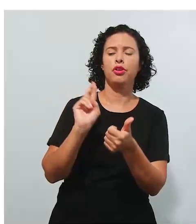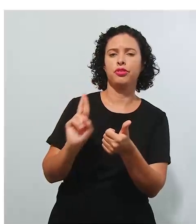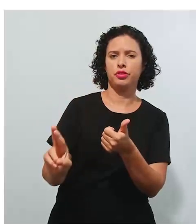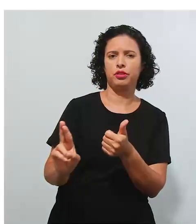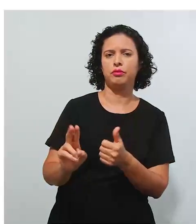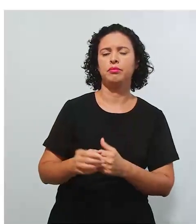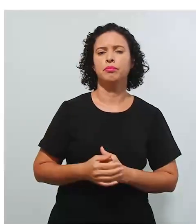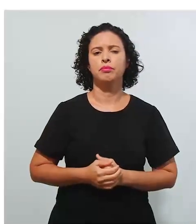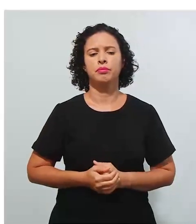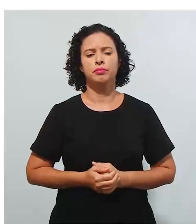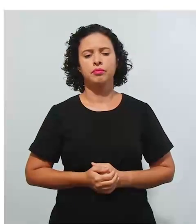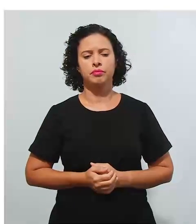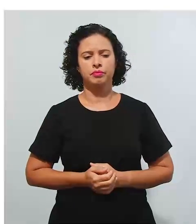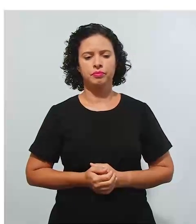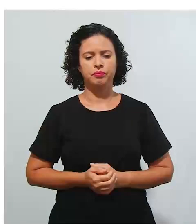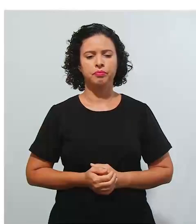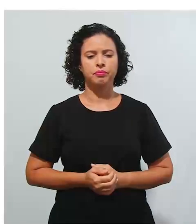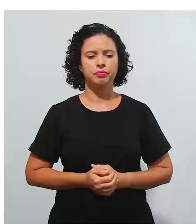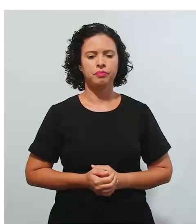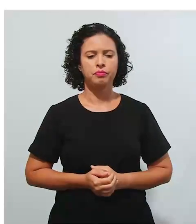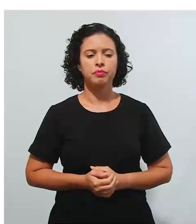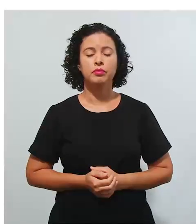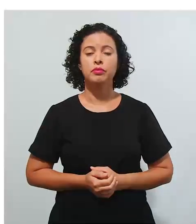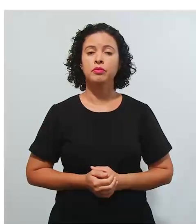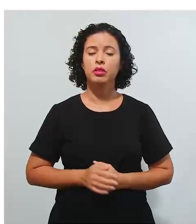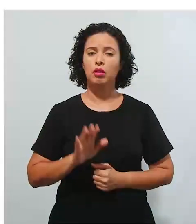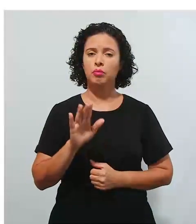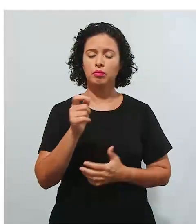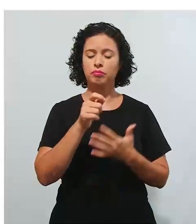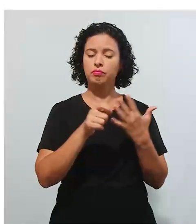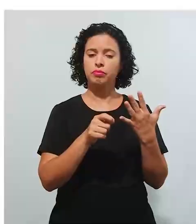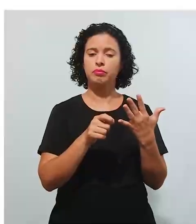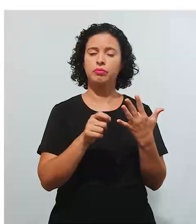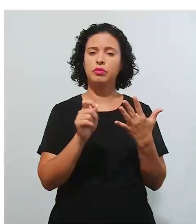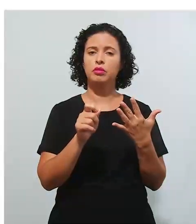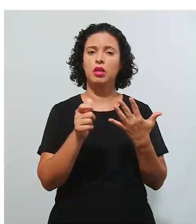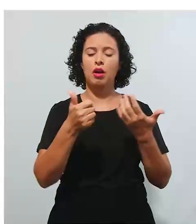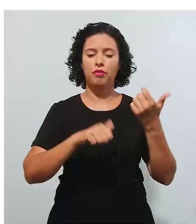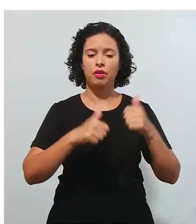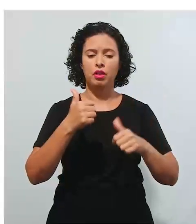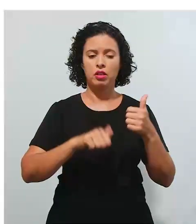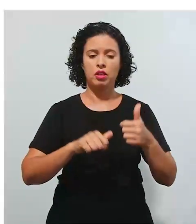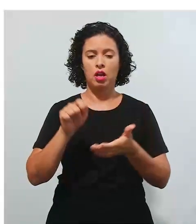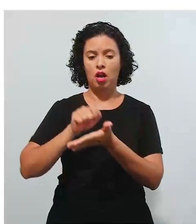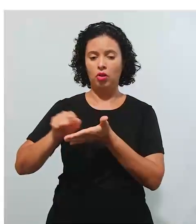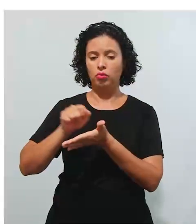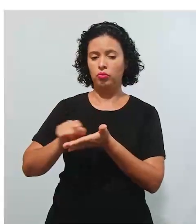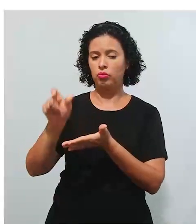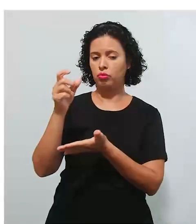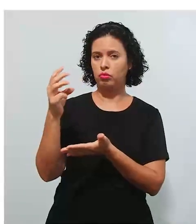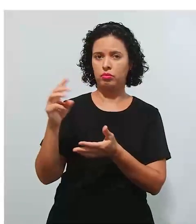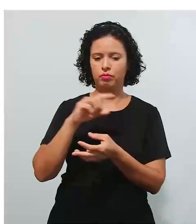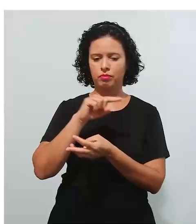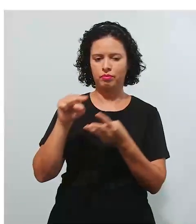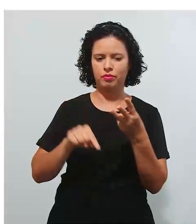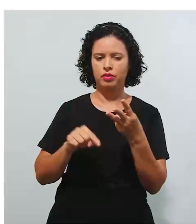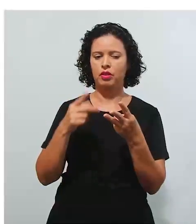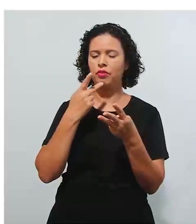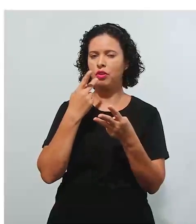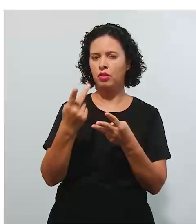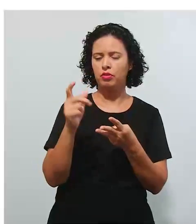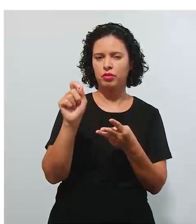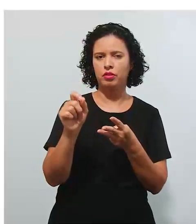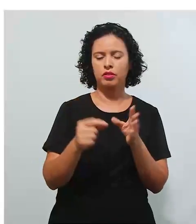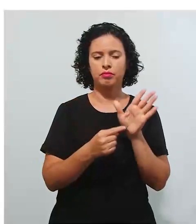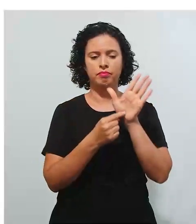resultados. Sobre critérios para avaliação, Agum, Riscado e Menezes citam os indicadores de input que